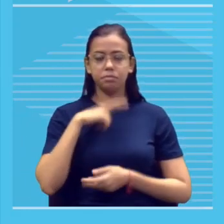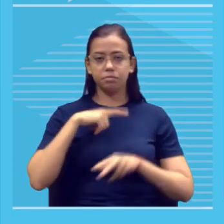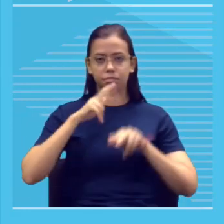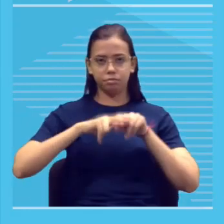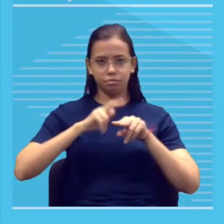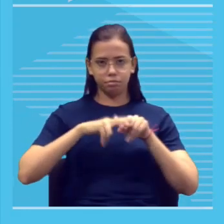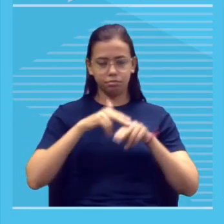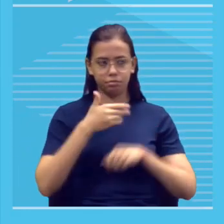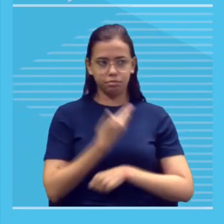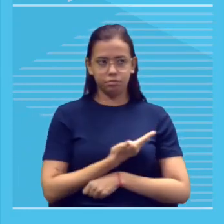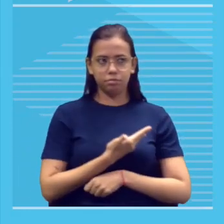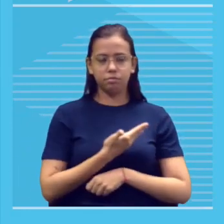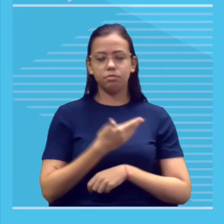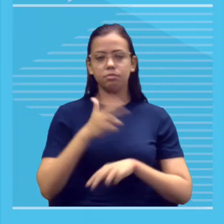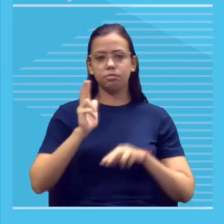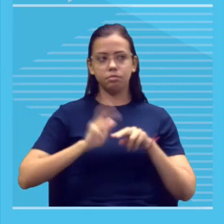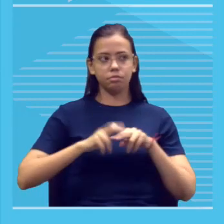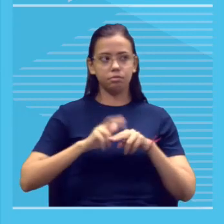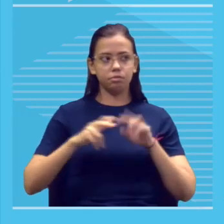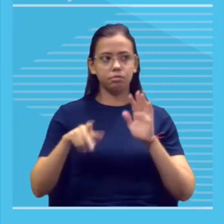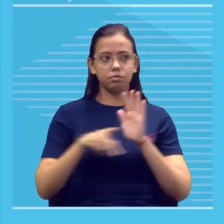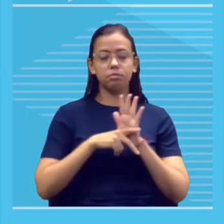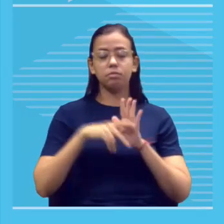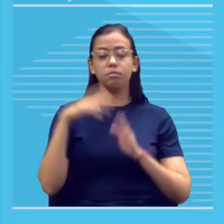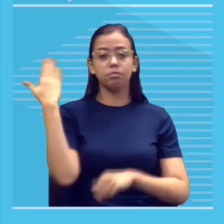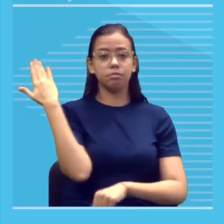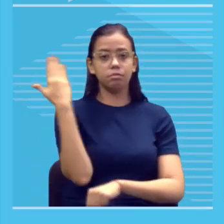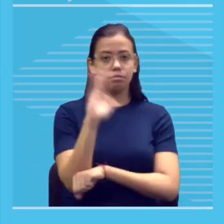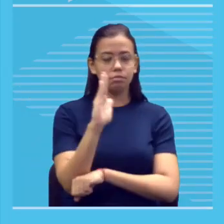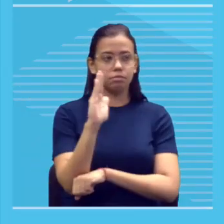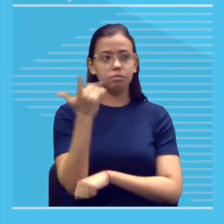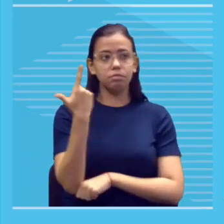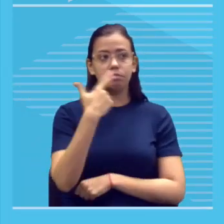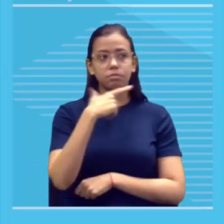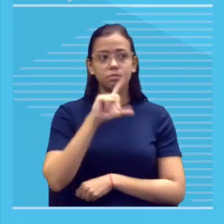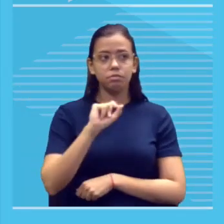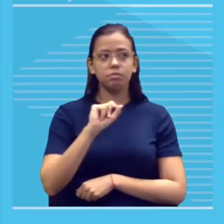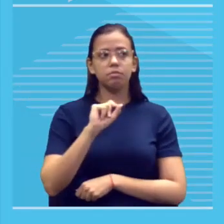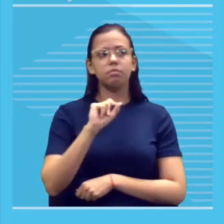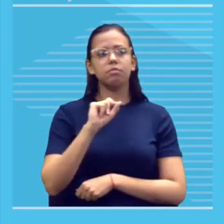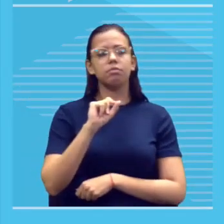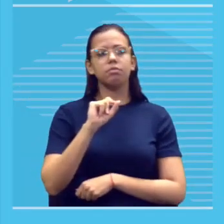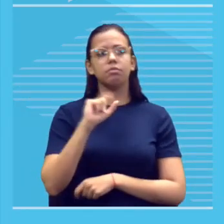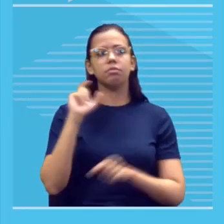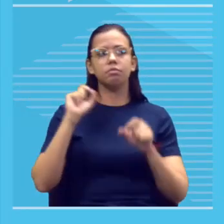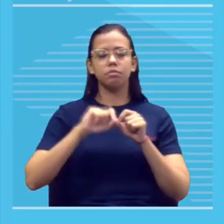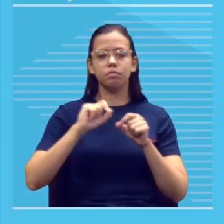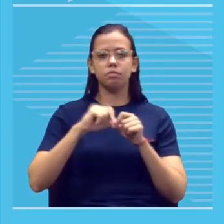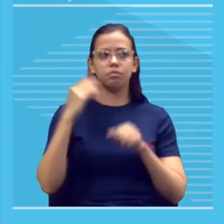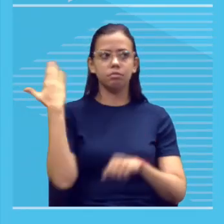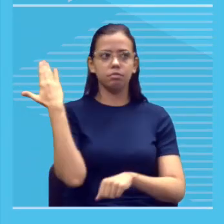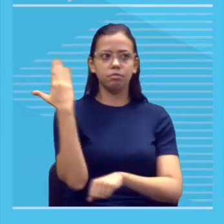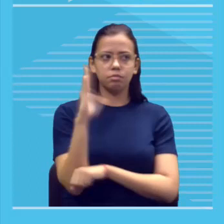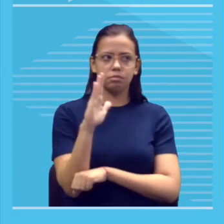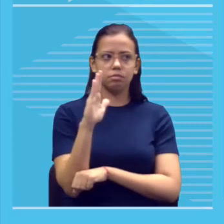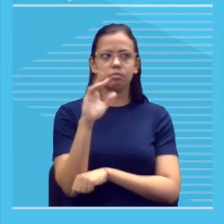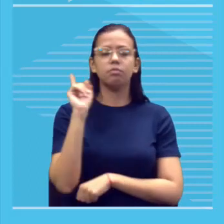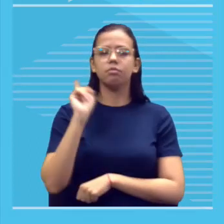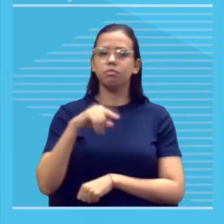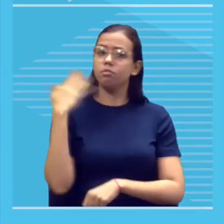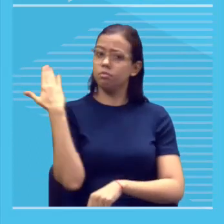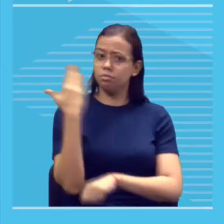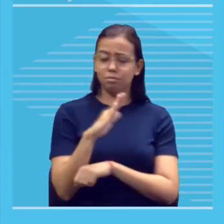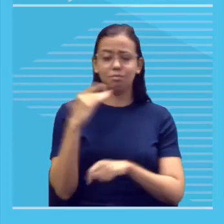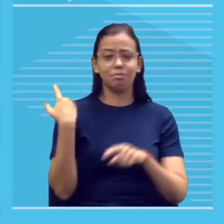a cadeira é de madeira quem causou essa madeira foi a madeira porque